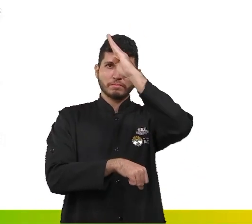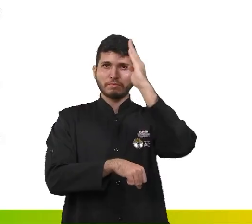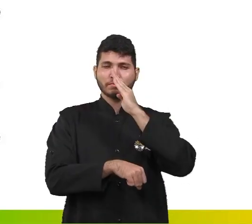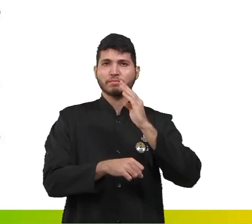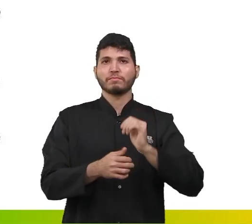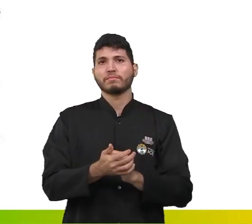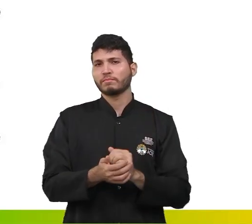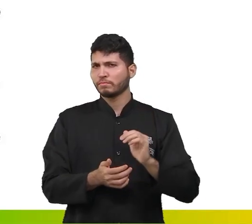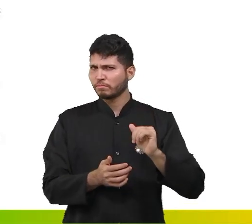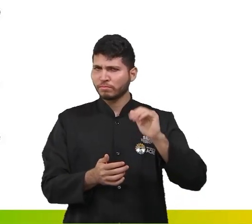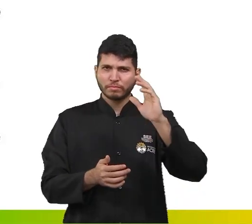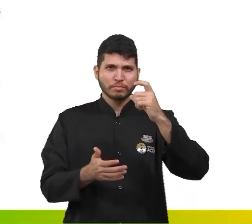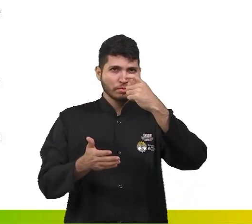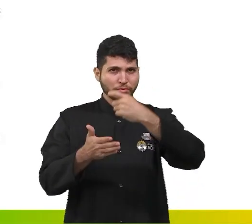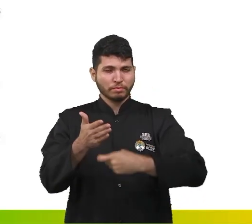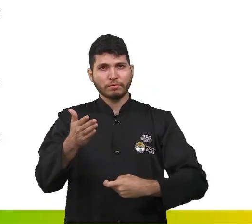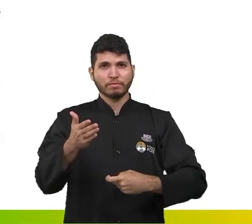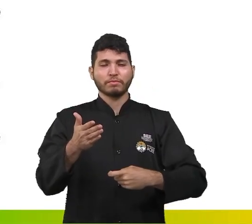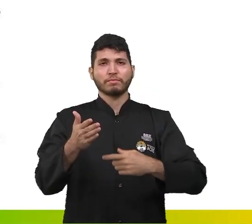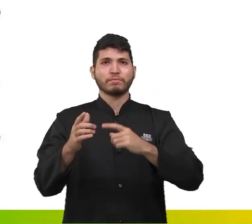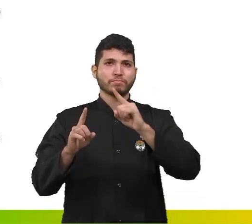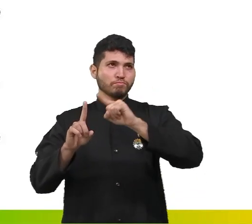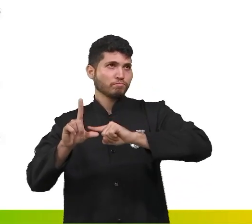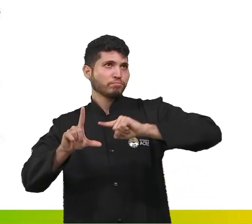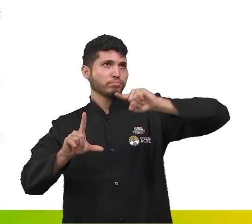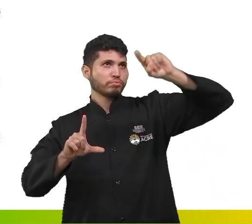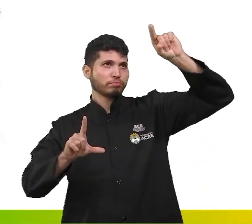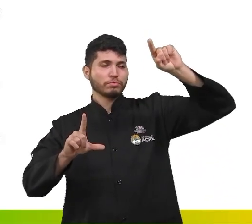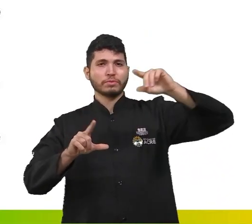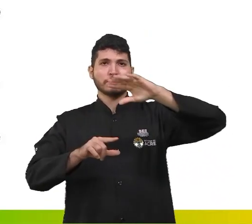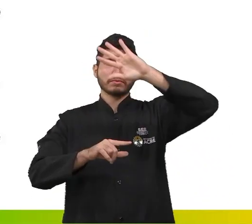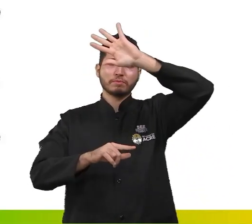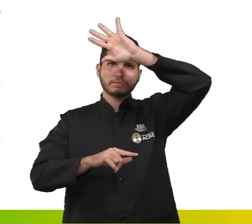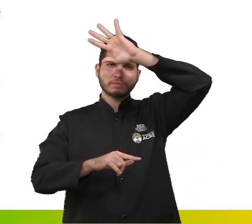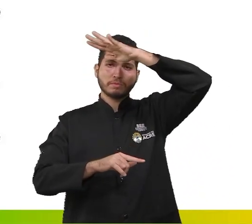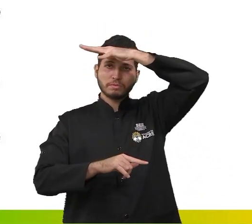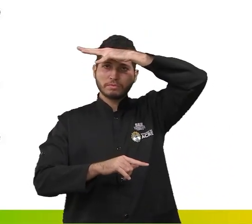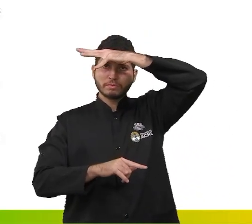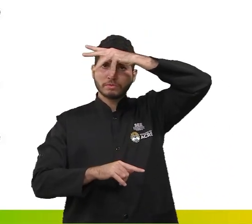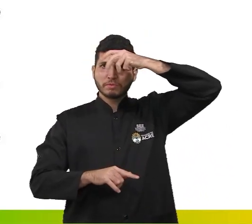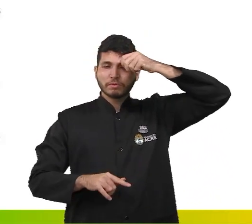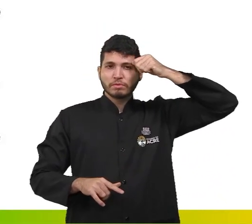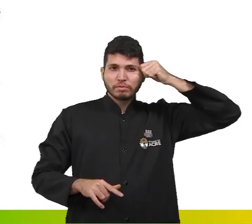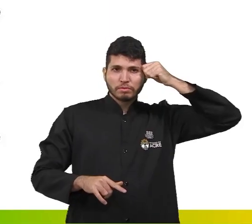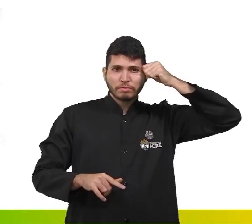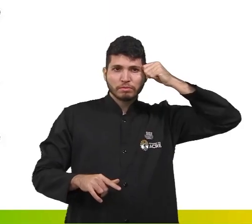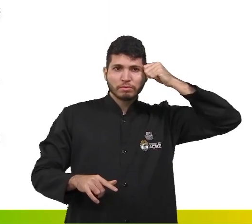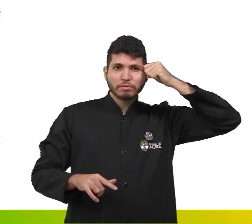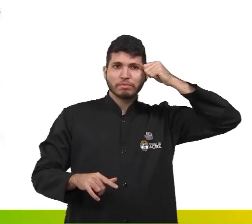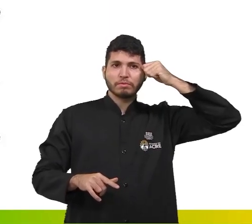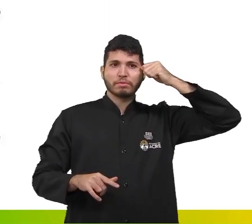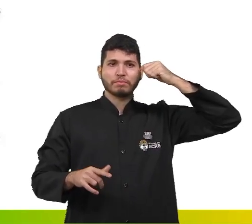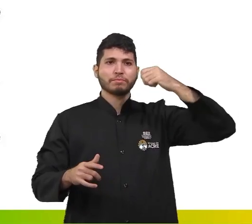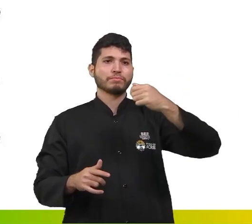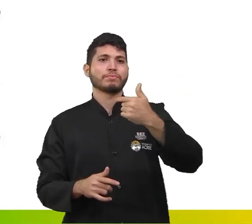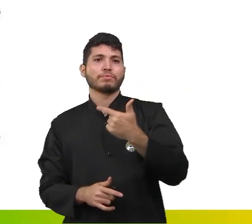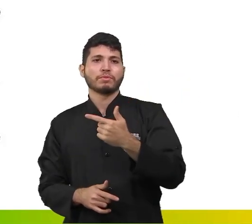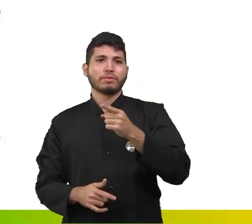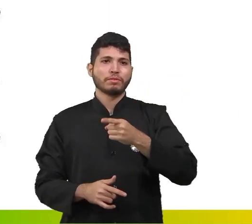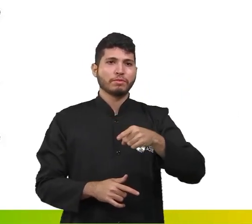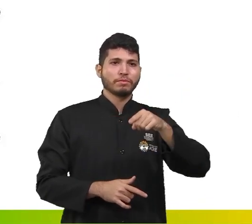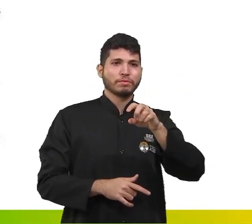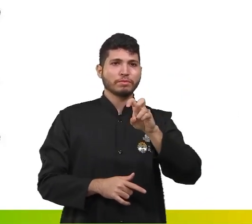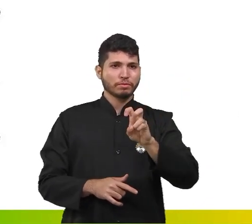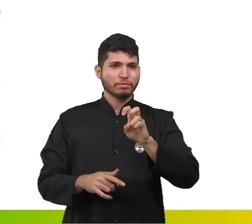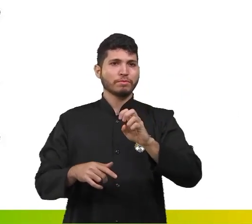maior taxa de feminicídio foi Mato Grosso, com 2,5 vítimas para cada grupo de 100